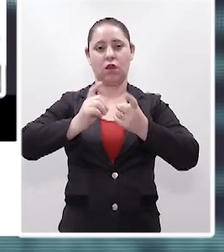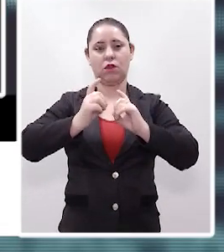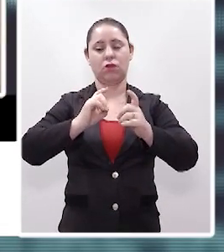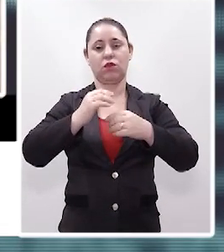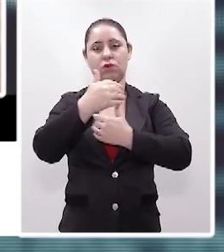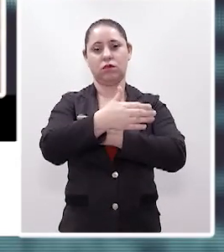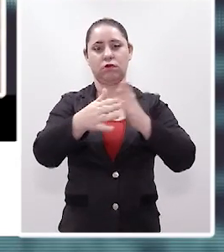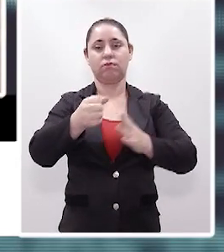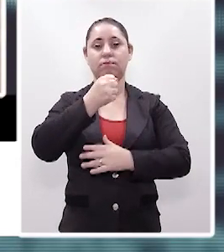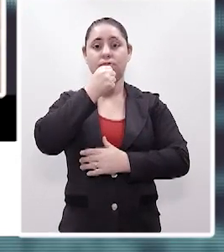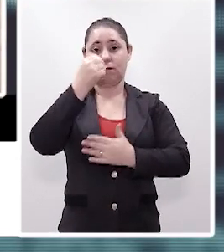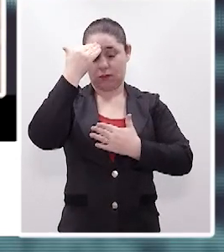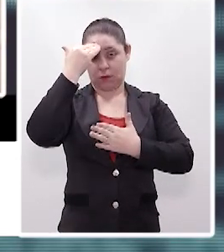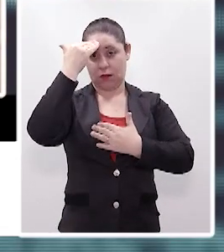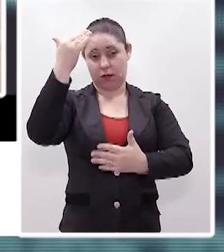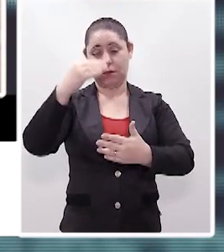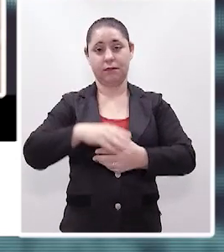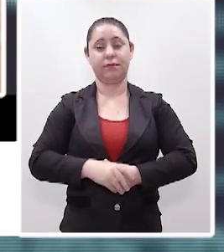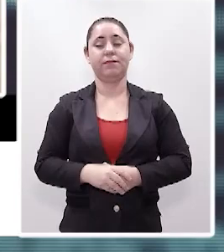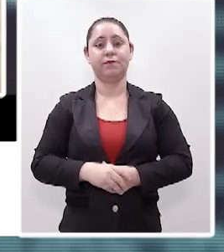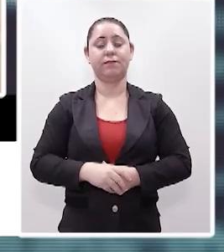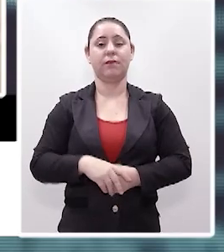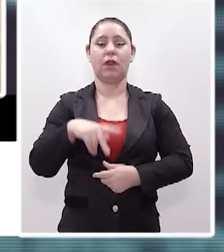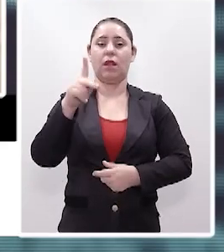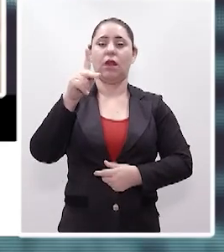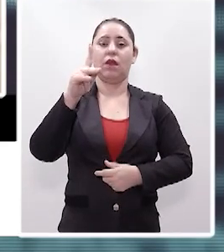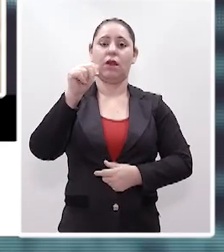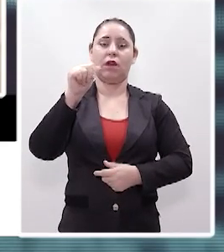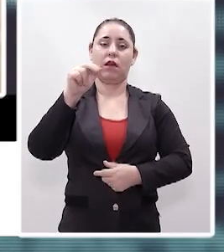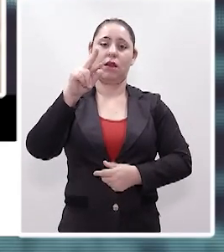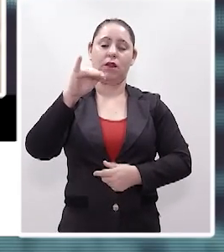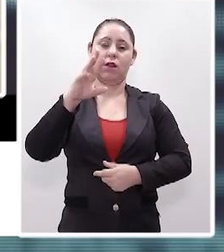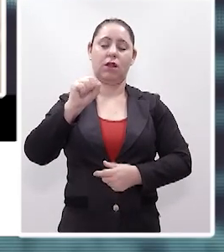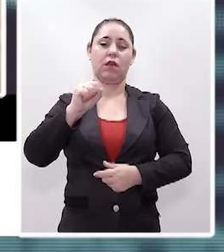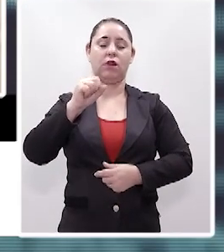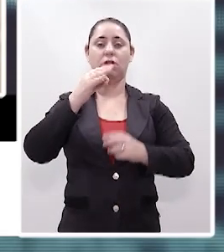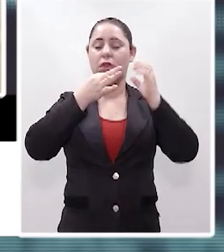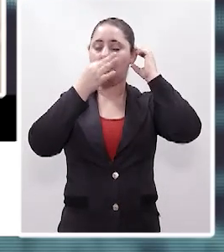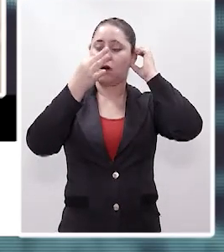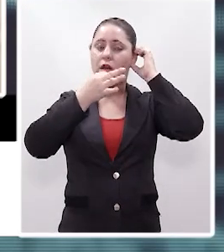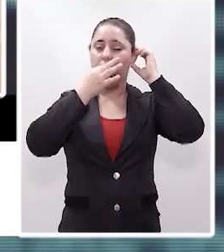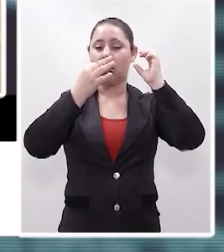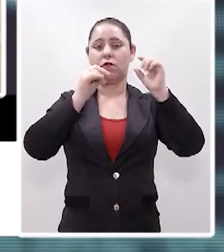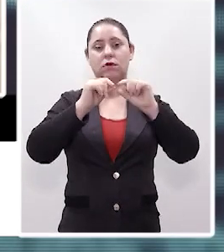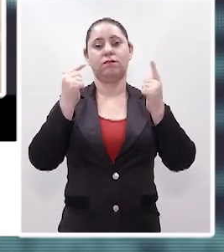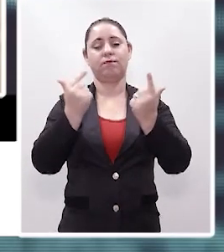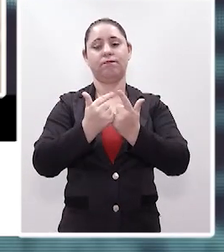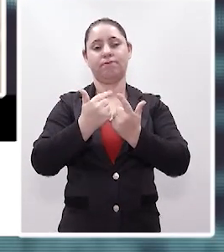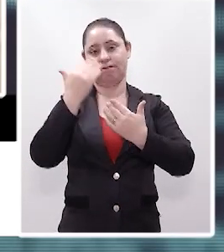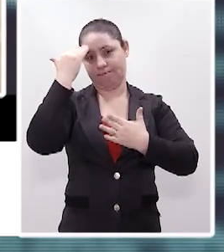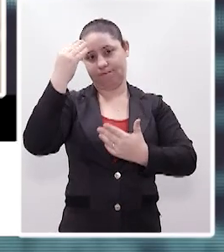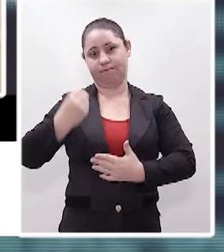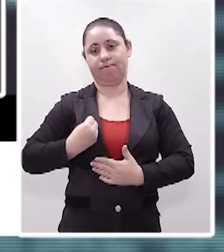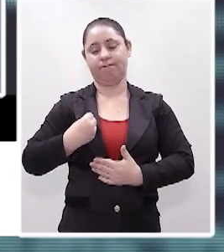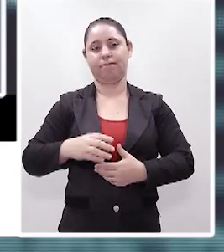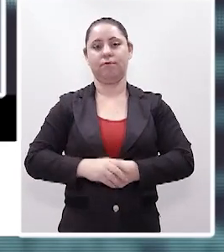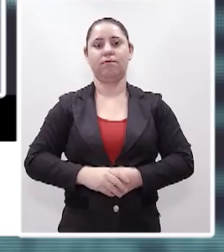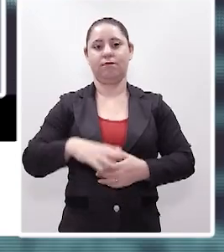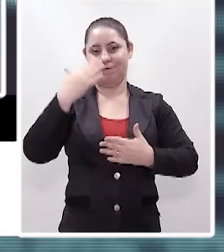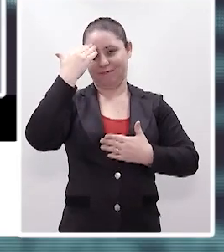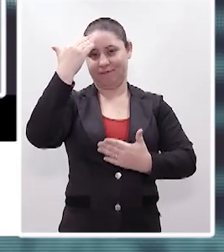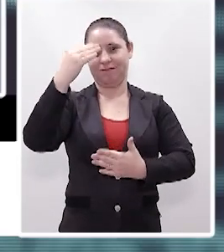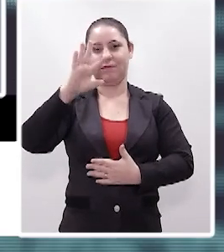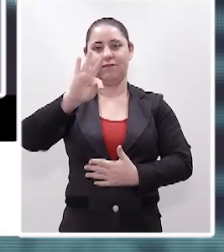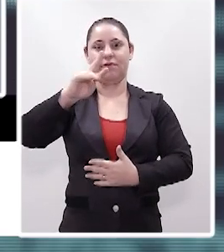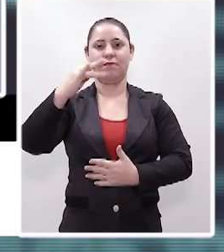de sala de imprensa. Eu gostaria de agradecer a Karine Cortez da Rádio Assembleia. Muito obrigado, Karine, pela sua participação.